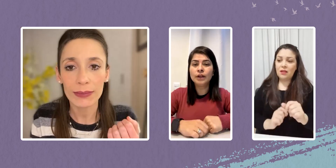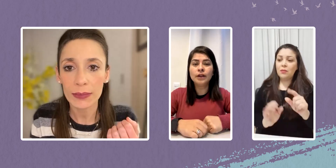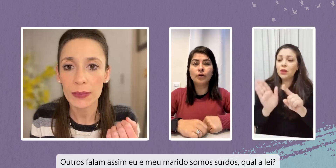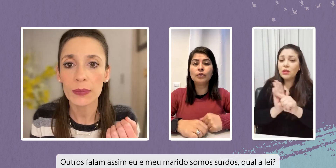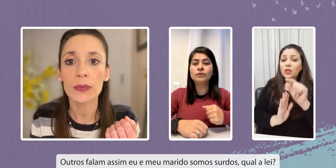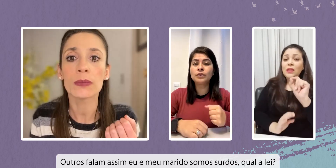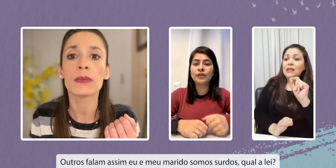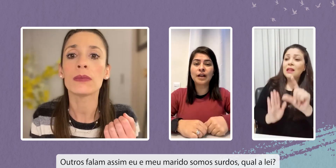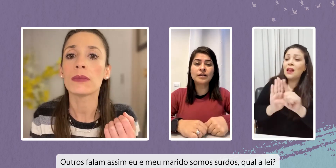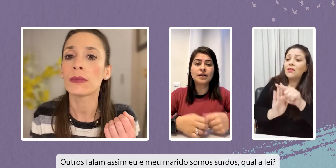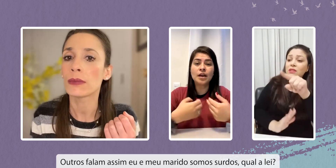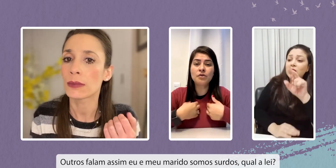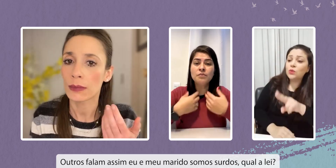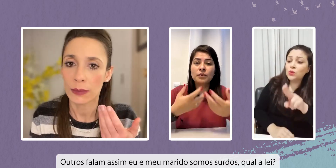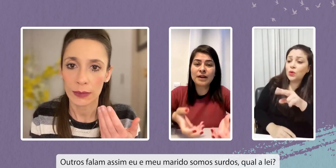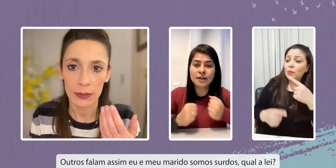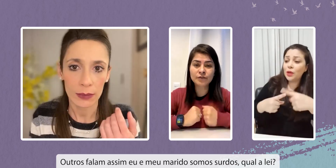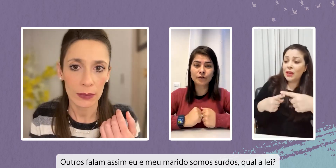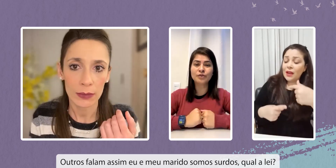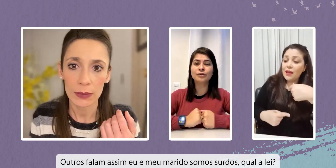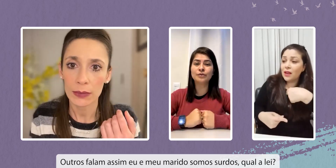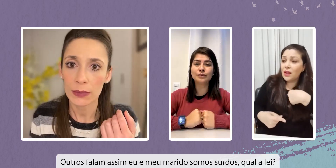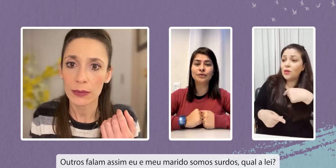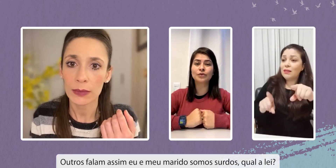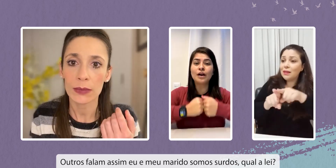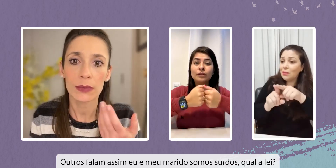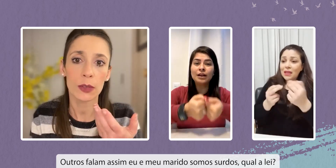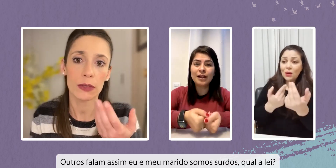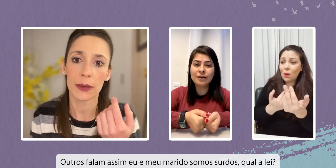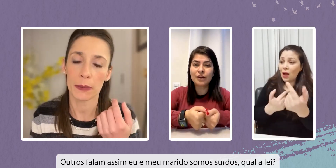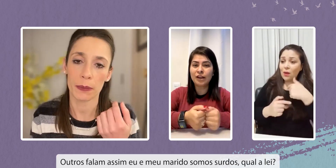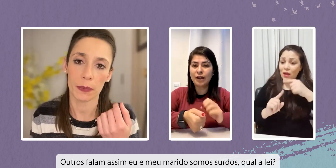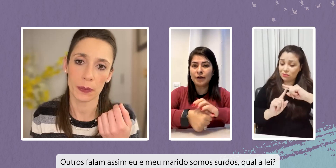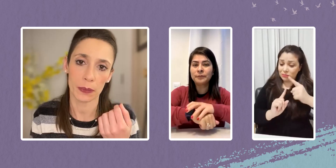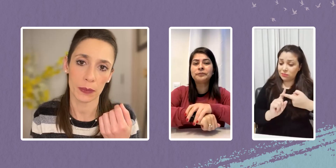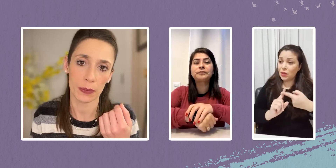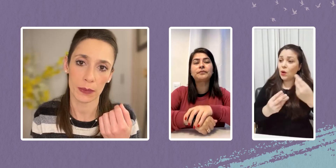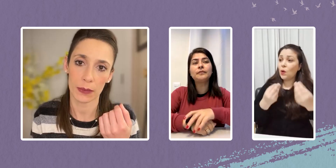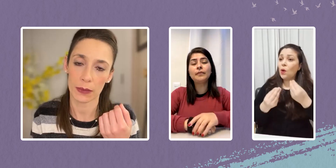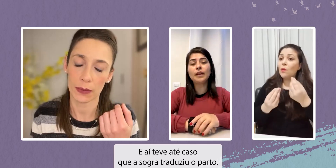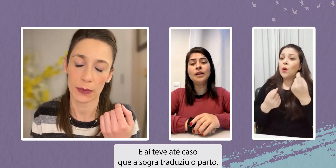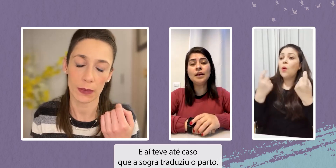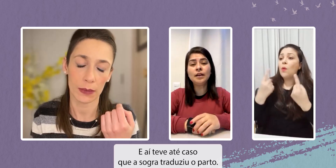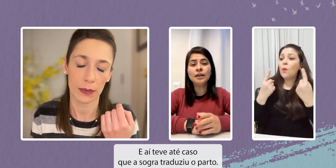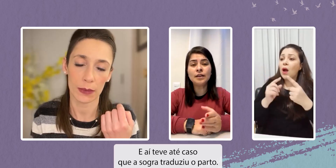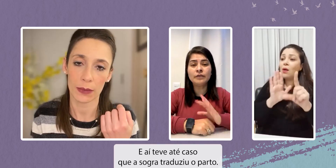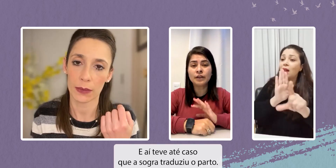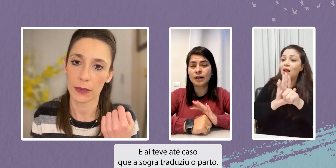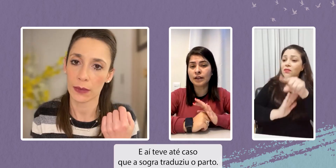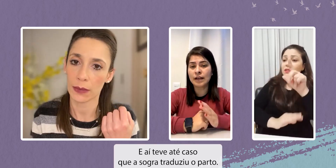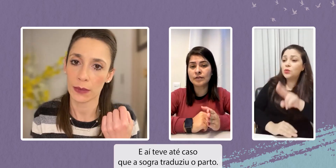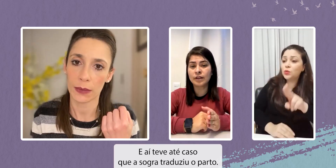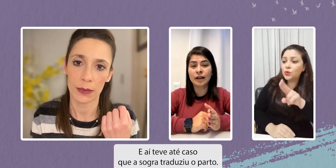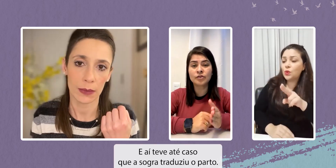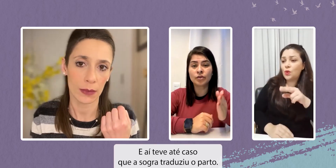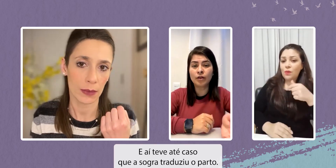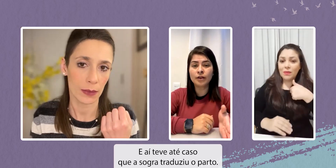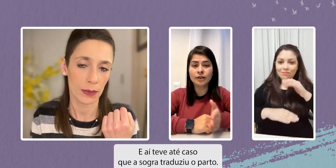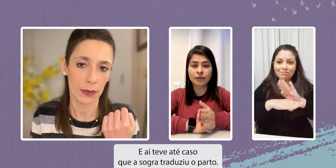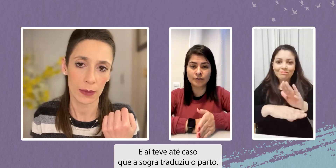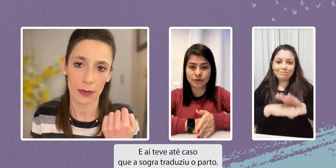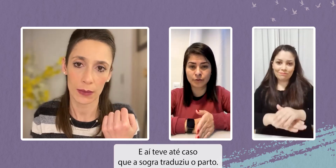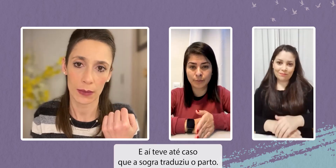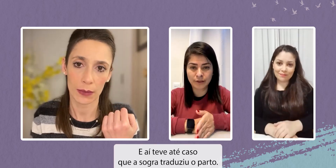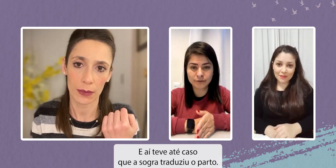surdo. Outros falaram assim, eu e meu marido somos surdos, qual lei, o que é? E aí teve até caso que a